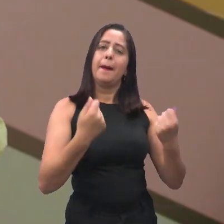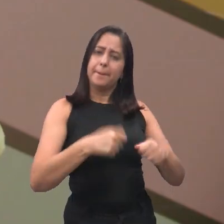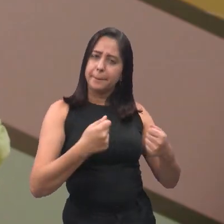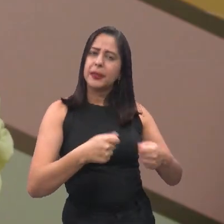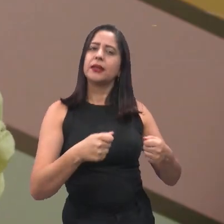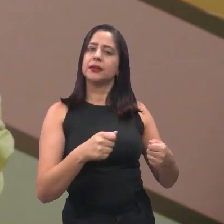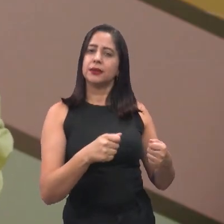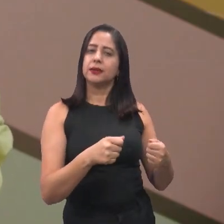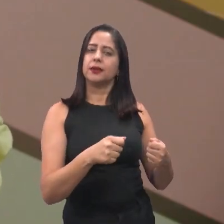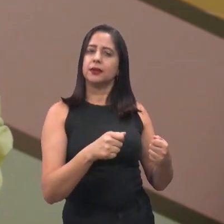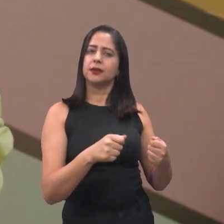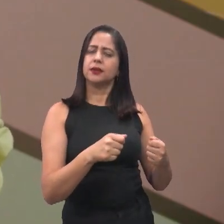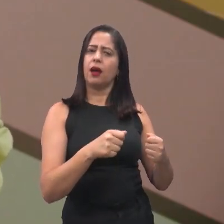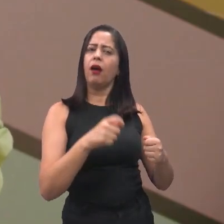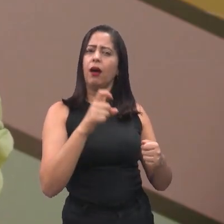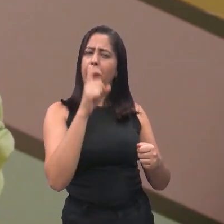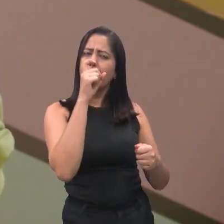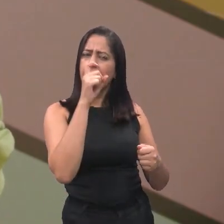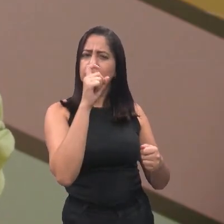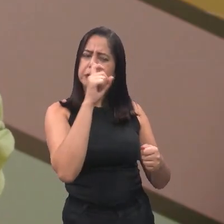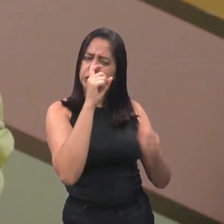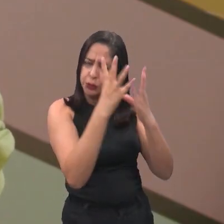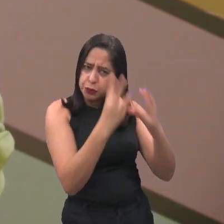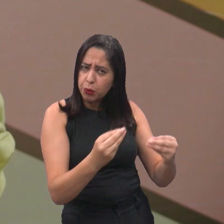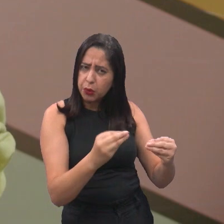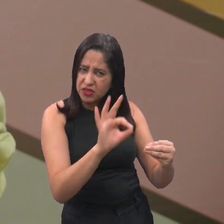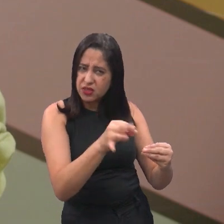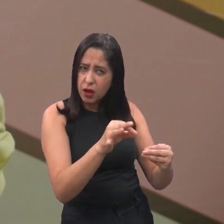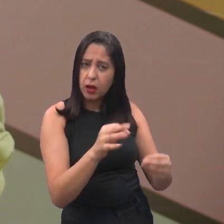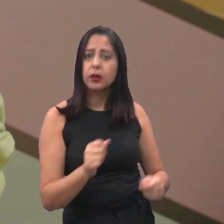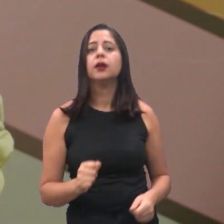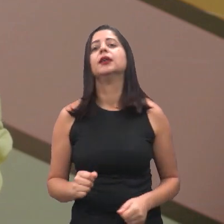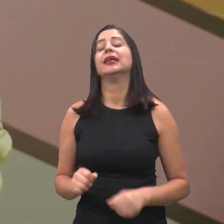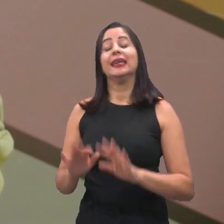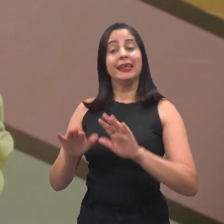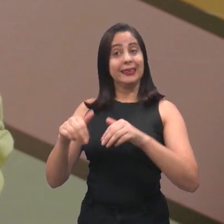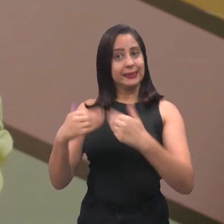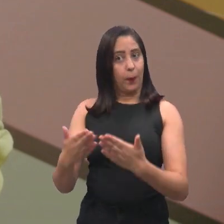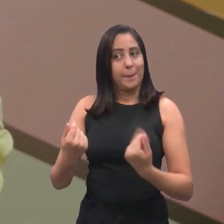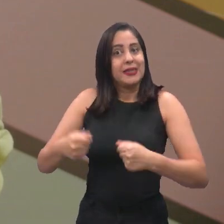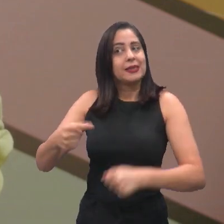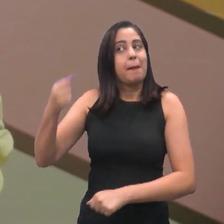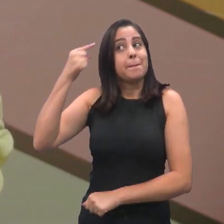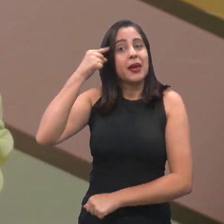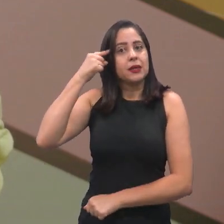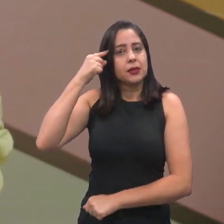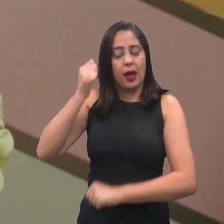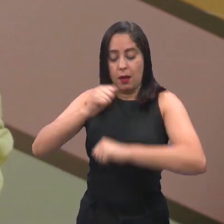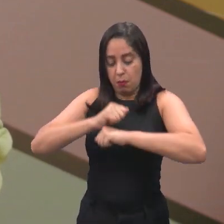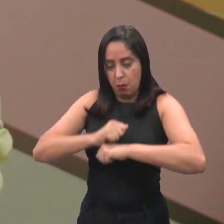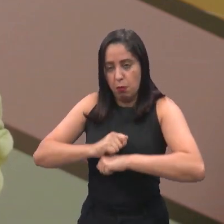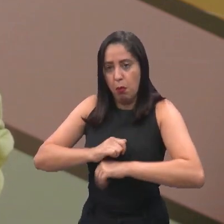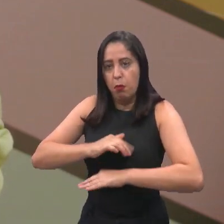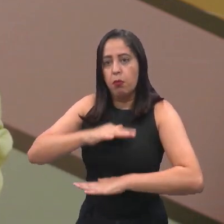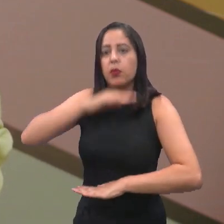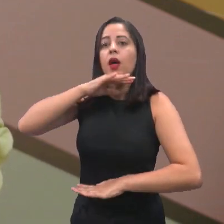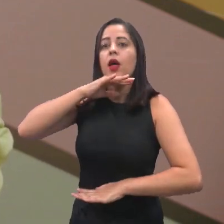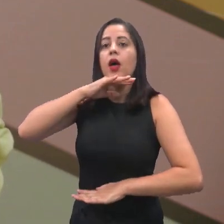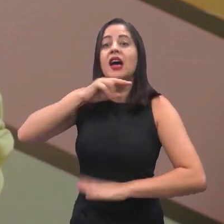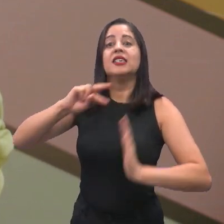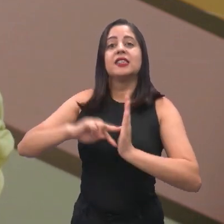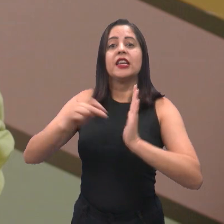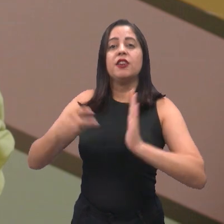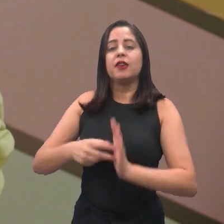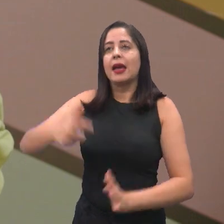a gente pensar o seguinte, burnout, ele é um esgotamento mental e físico.